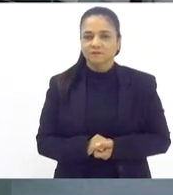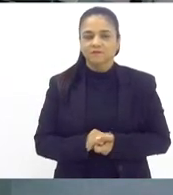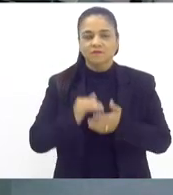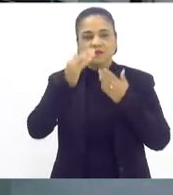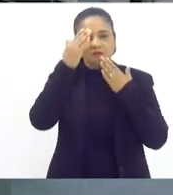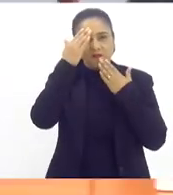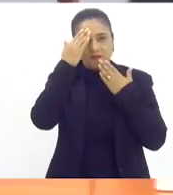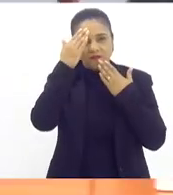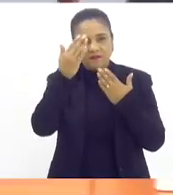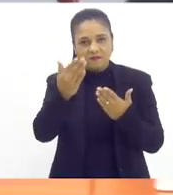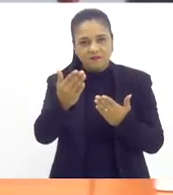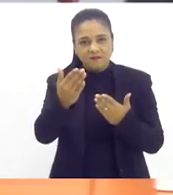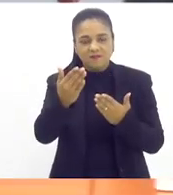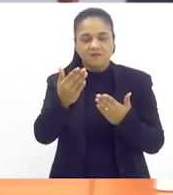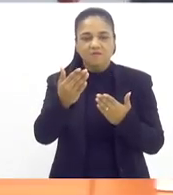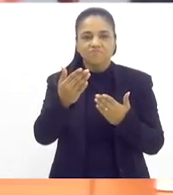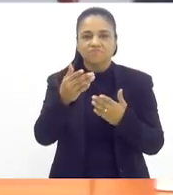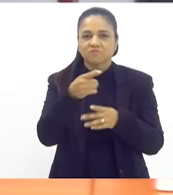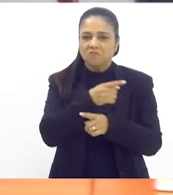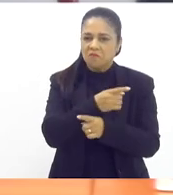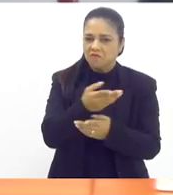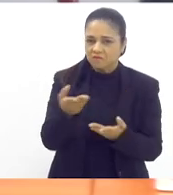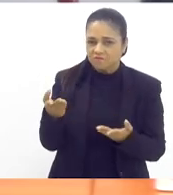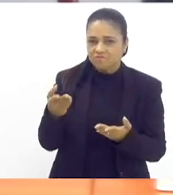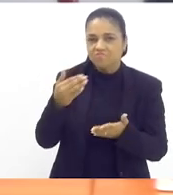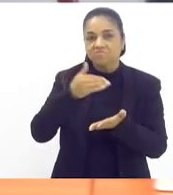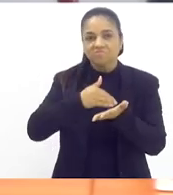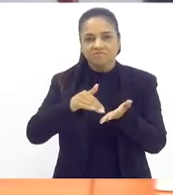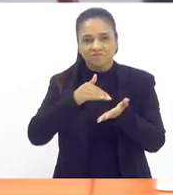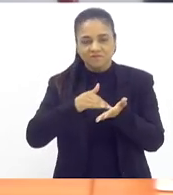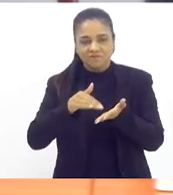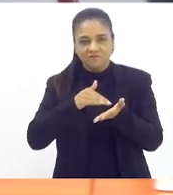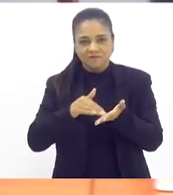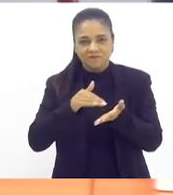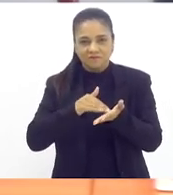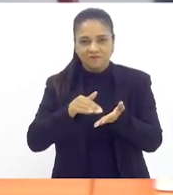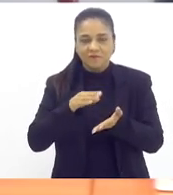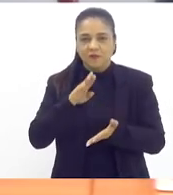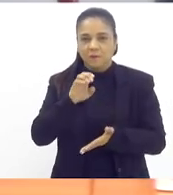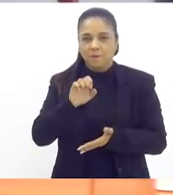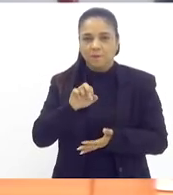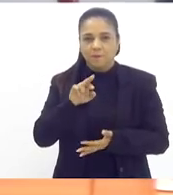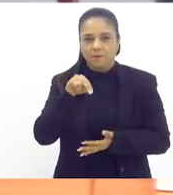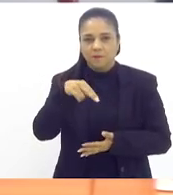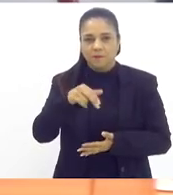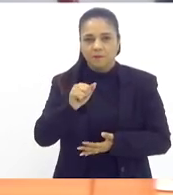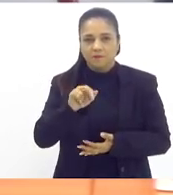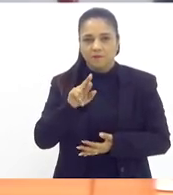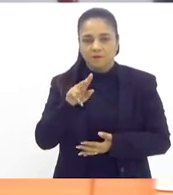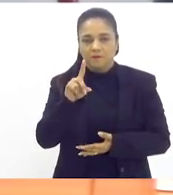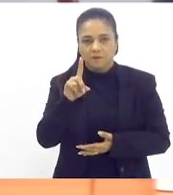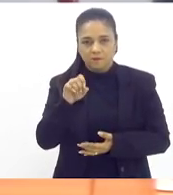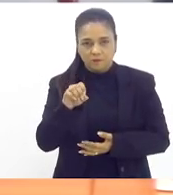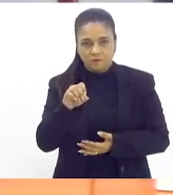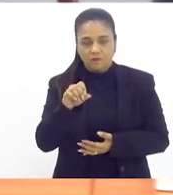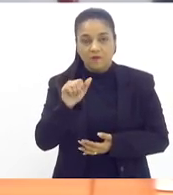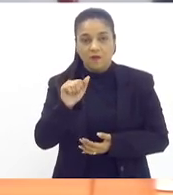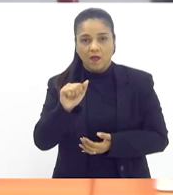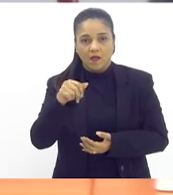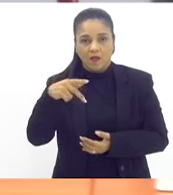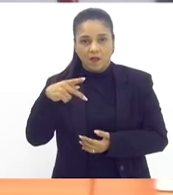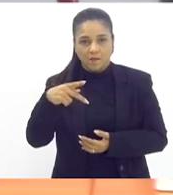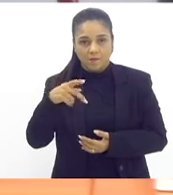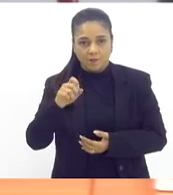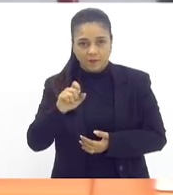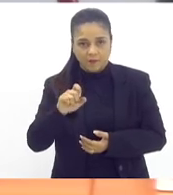Agradecer muito a disponibilidade do secretário Bernardo Appin. Nós estamos chegando aí